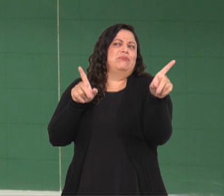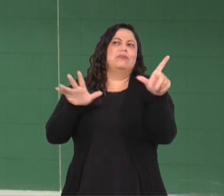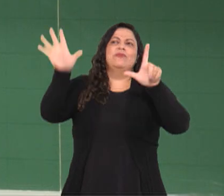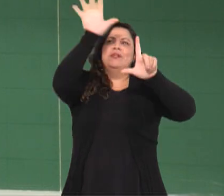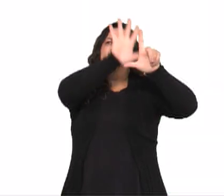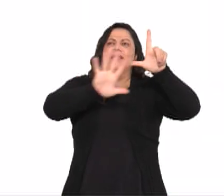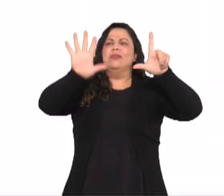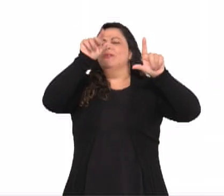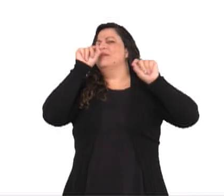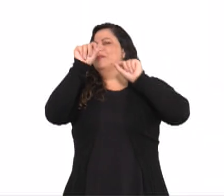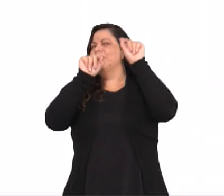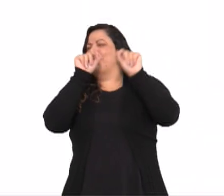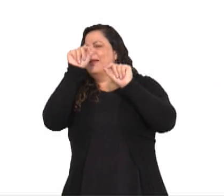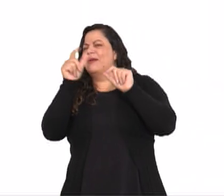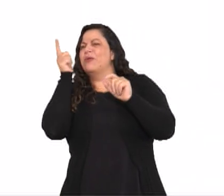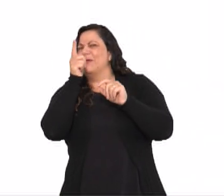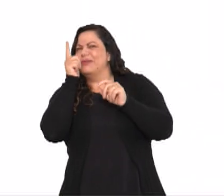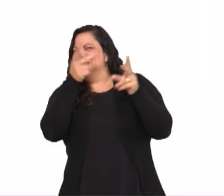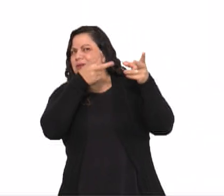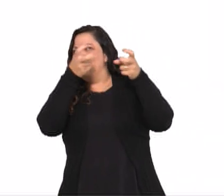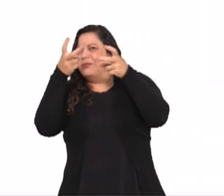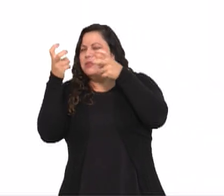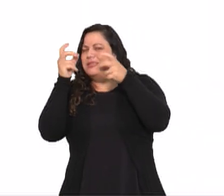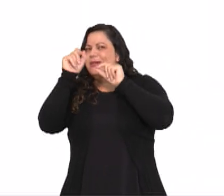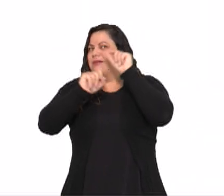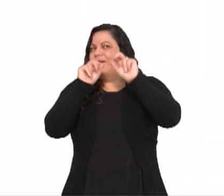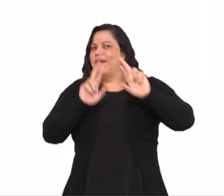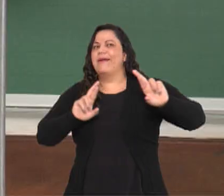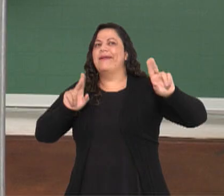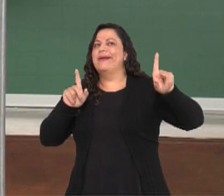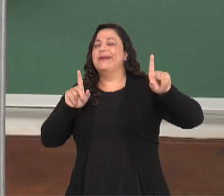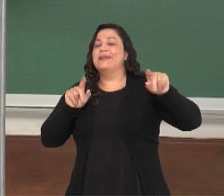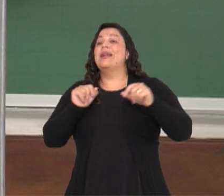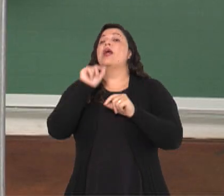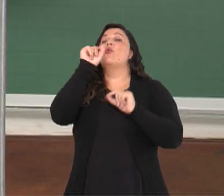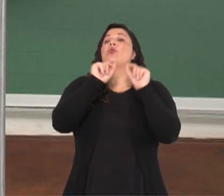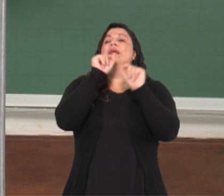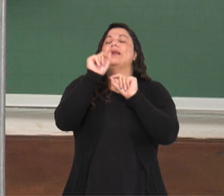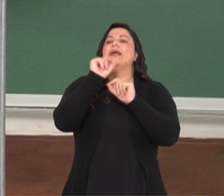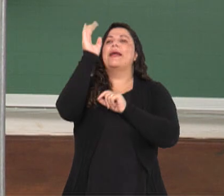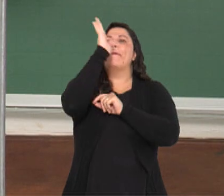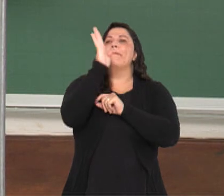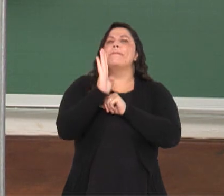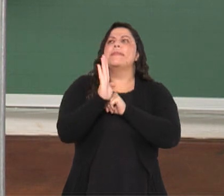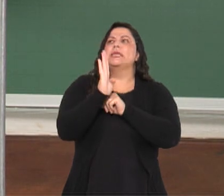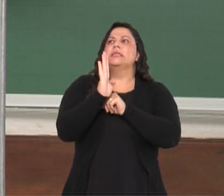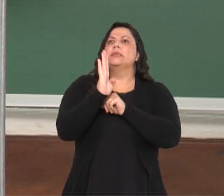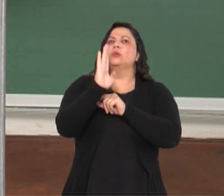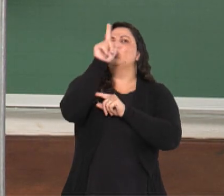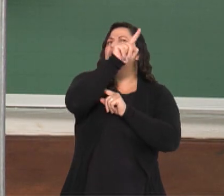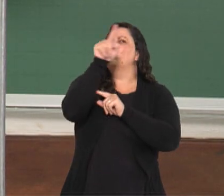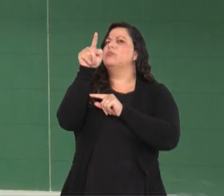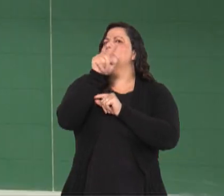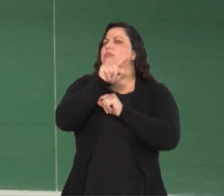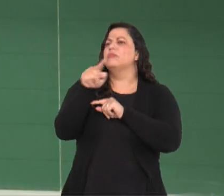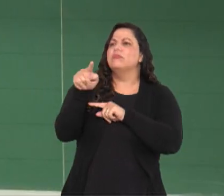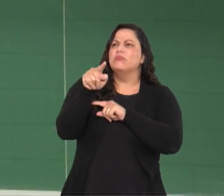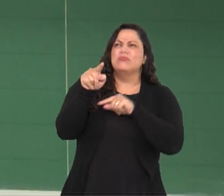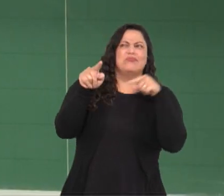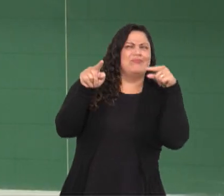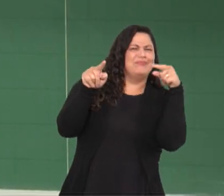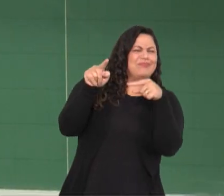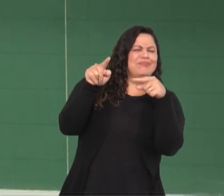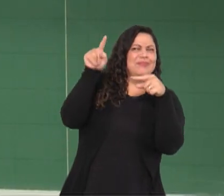mapa. Se vocês conseguirem observar, esse mapa está Brasil com Z. Nossa, como assim Brasil com Z, professora? Está